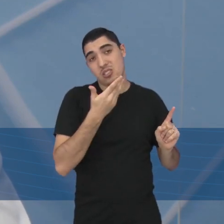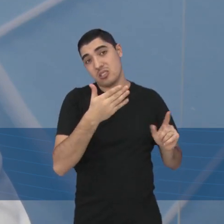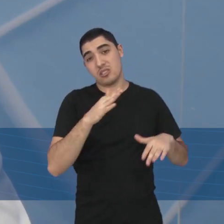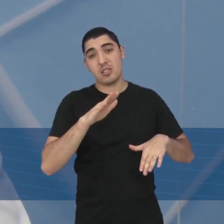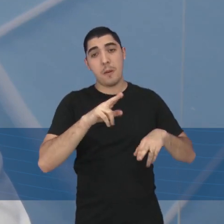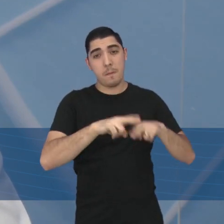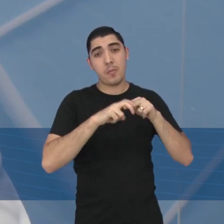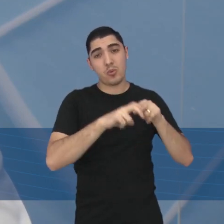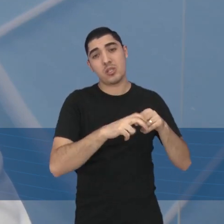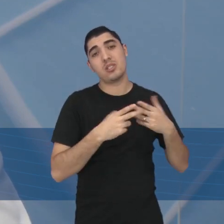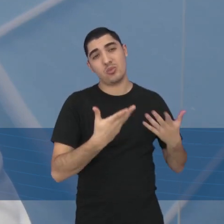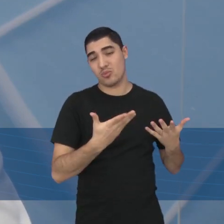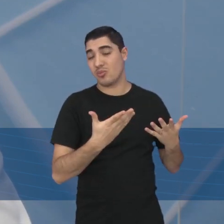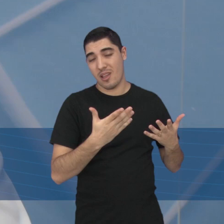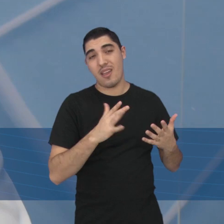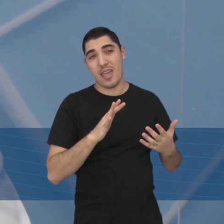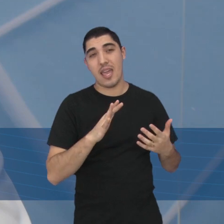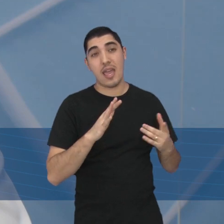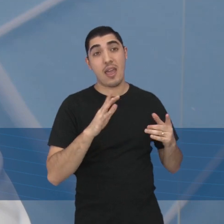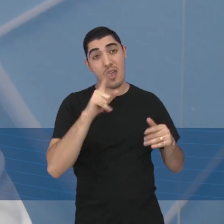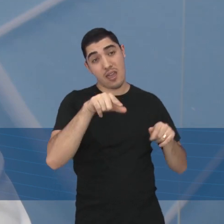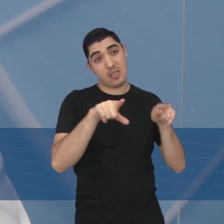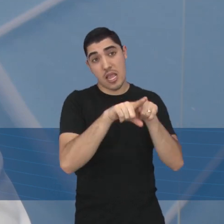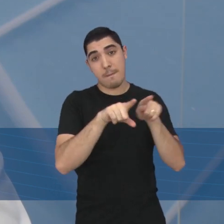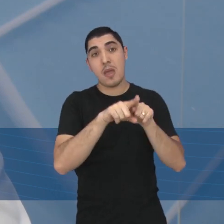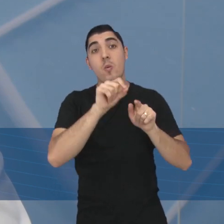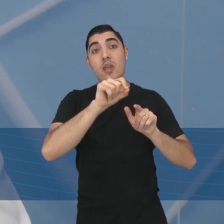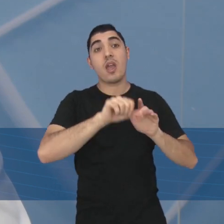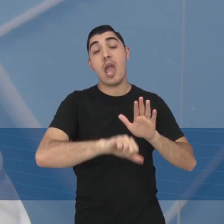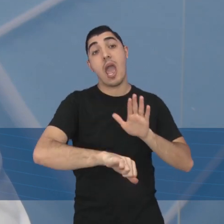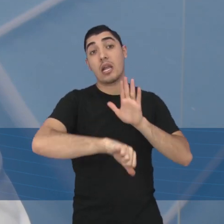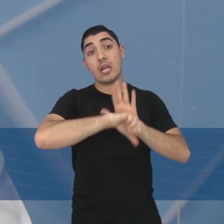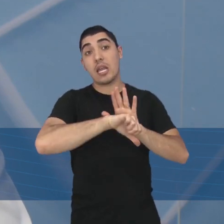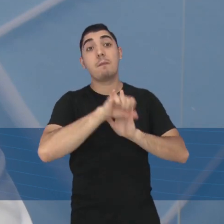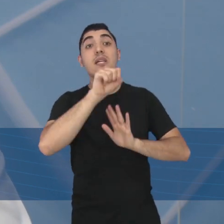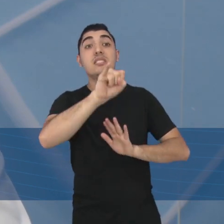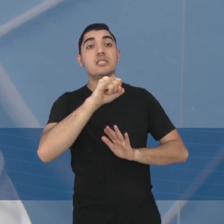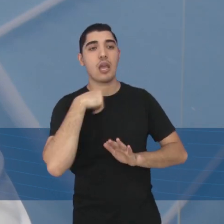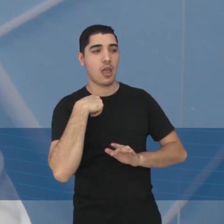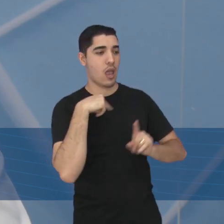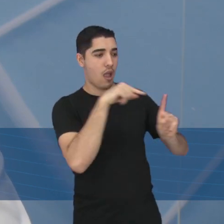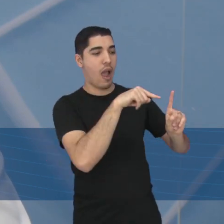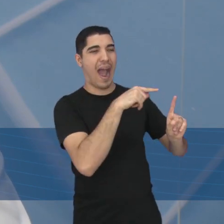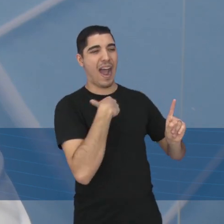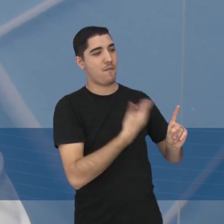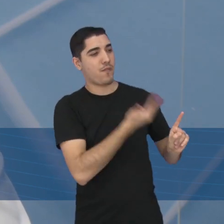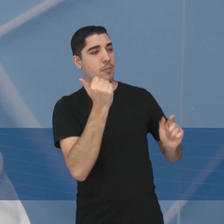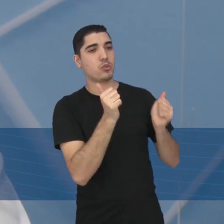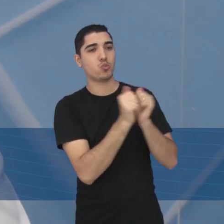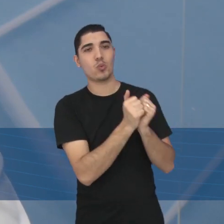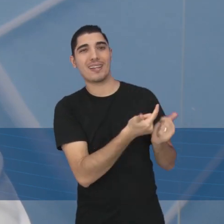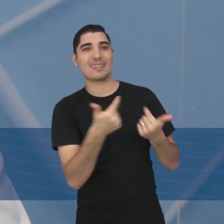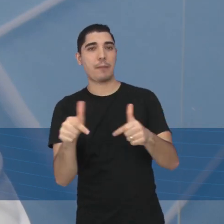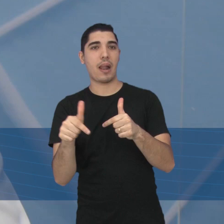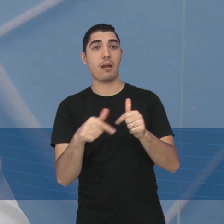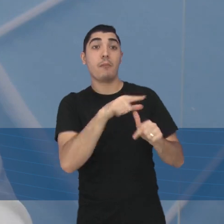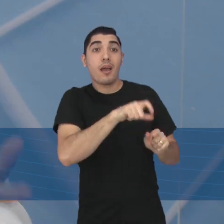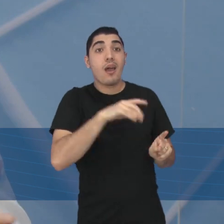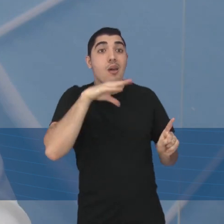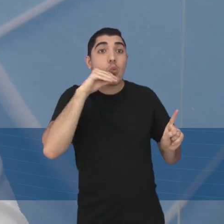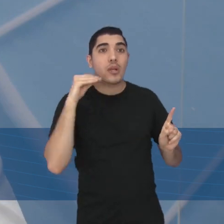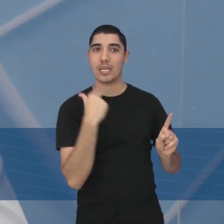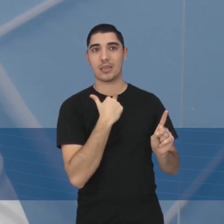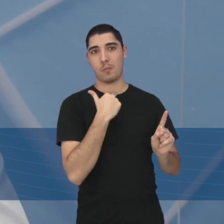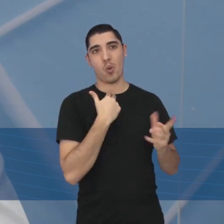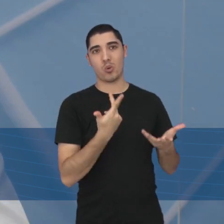pode, né, não, isso é algo que é crime, né, levar uma criança para o emprego, e muitas acabam